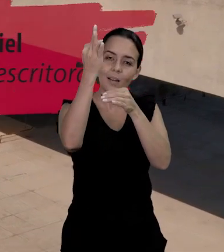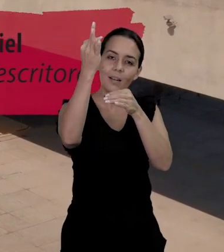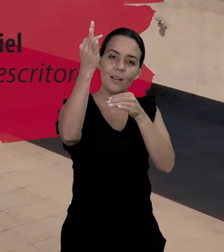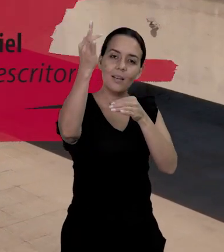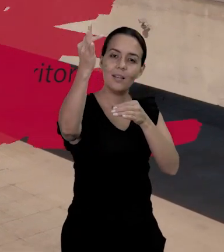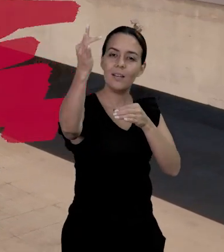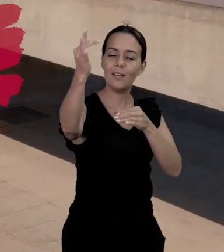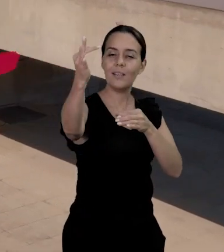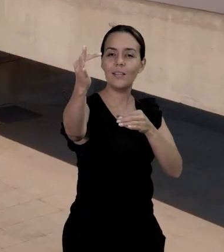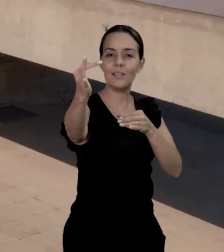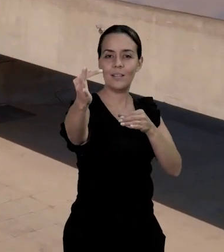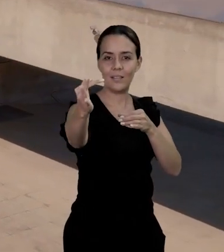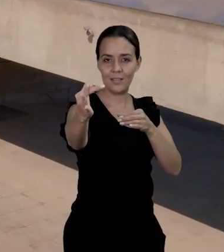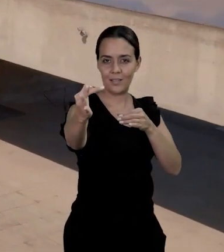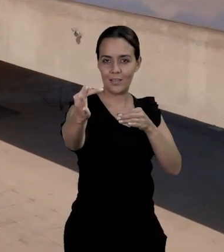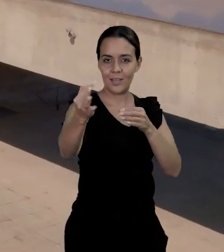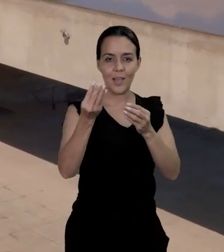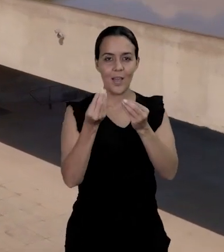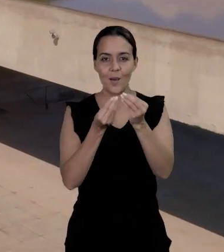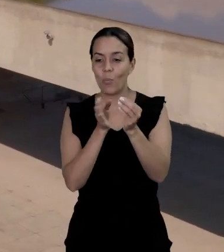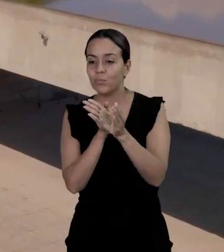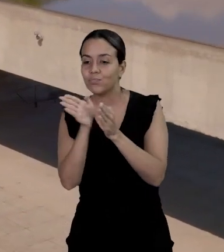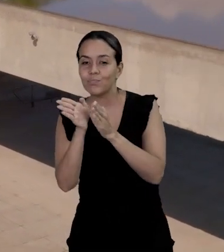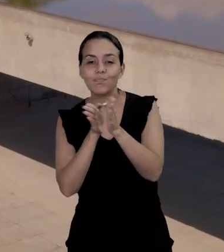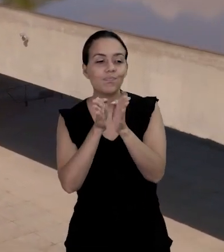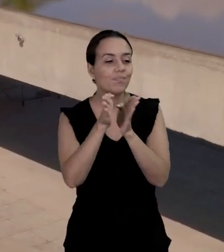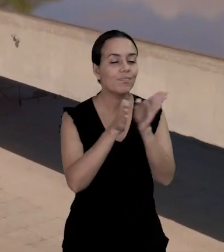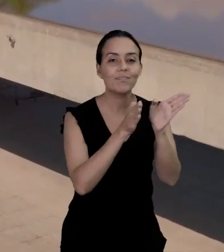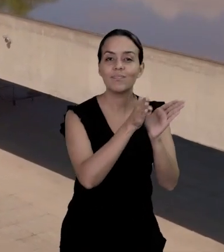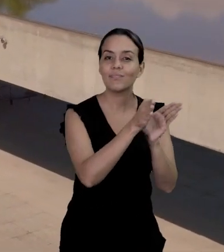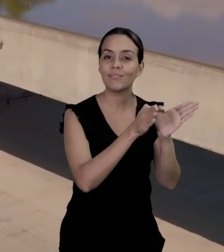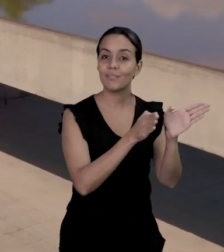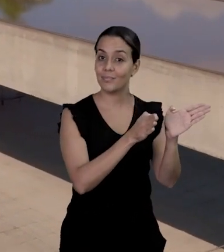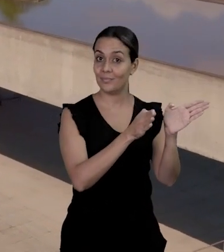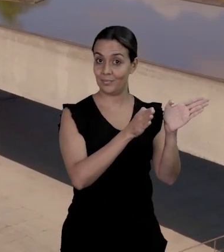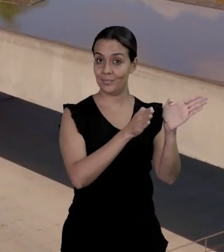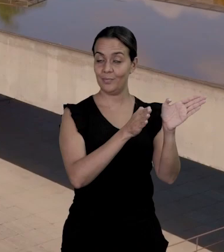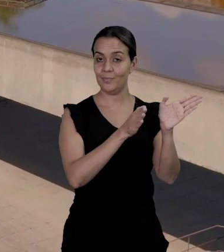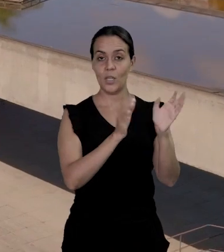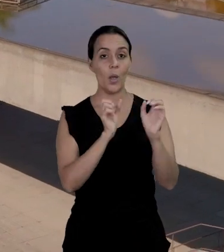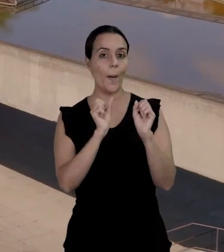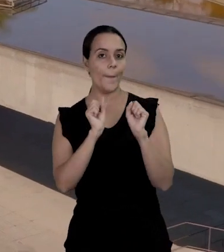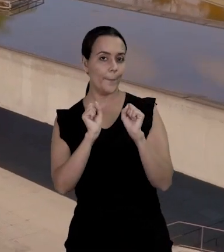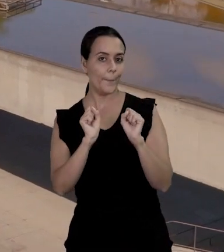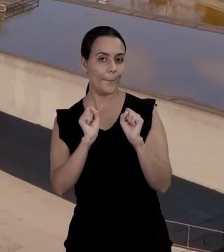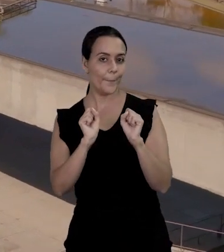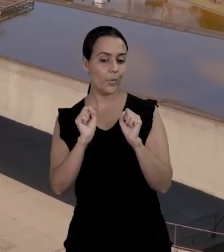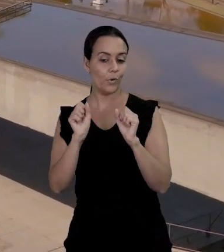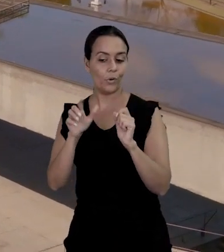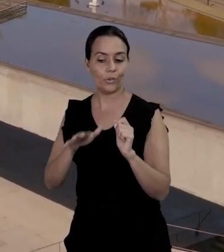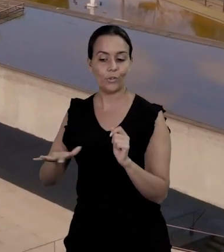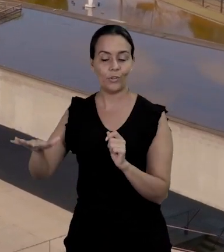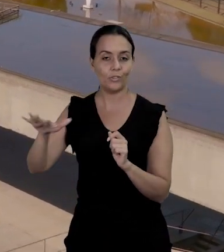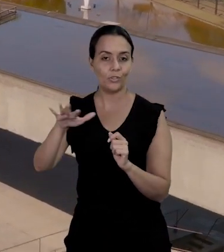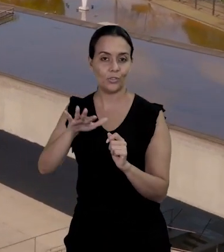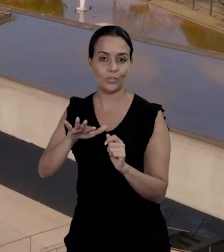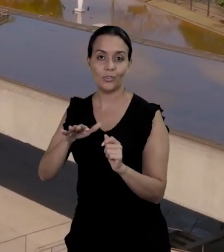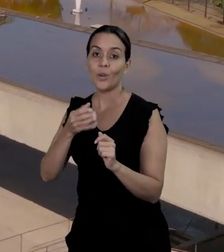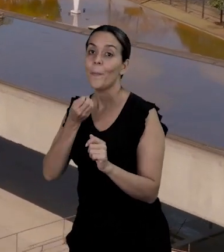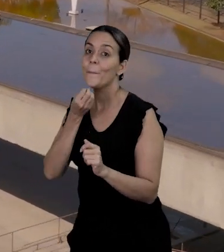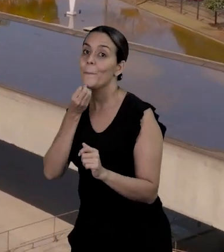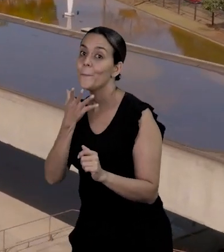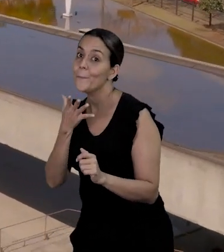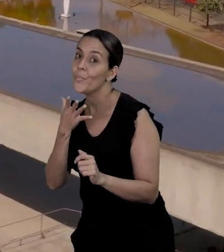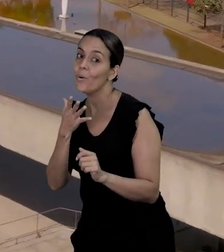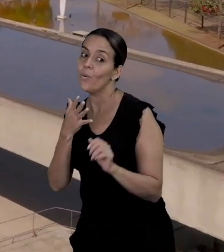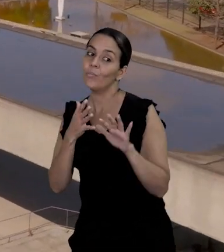elas podem ter cenários que vão ser favoráveis, cenários que vão ser desfavoráveis. A gente começa a ampliar a nossa visão de